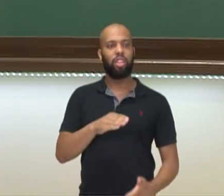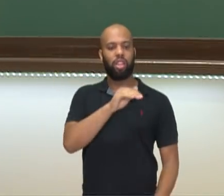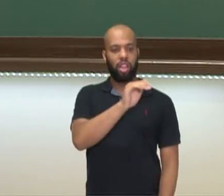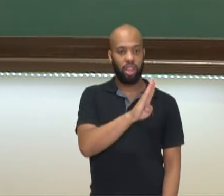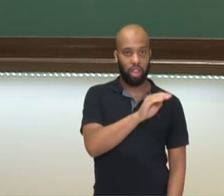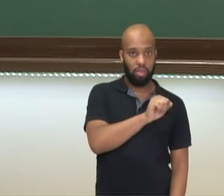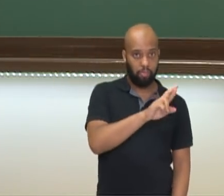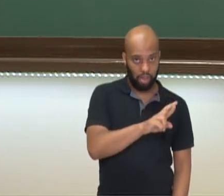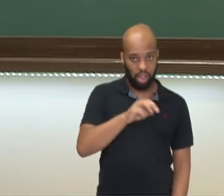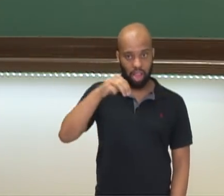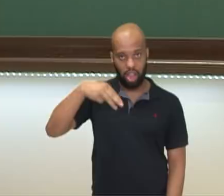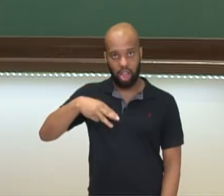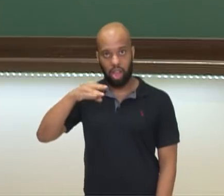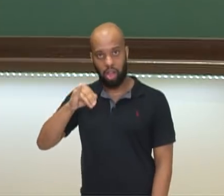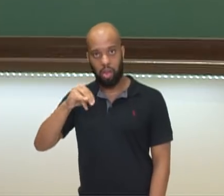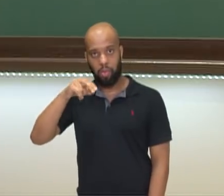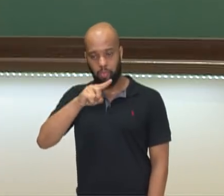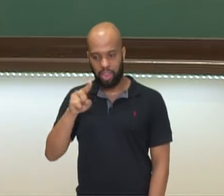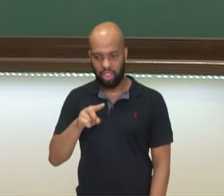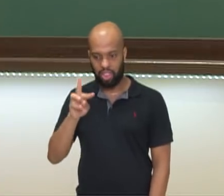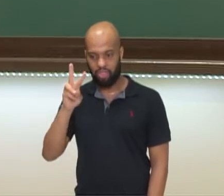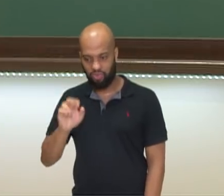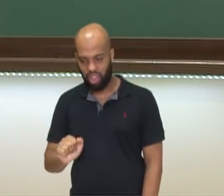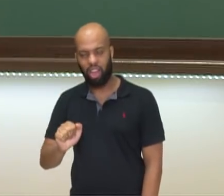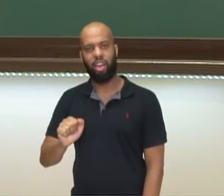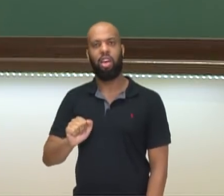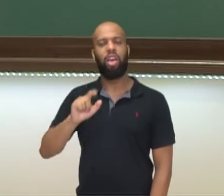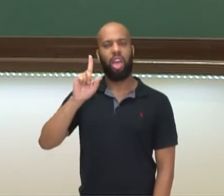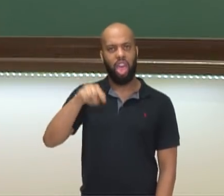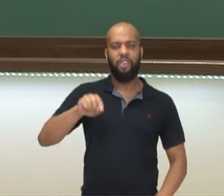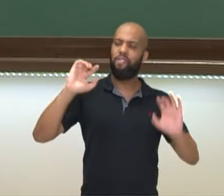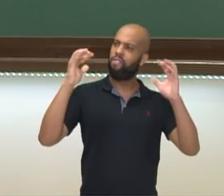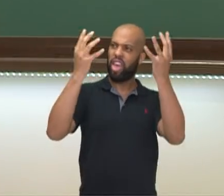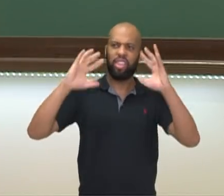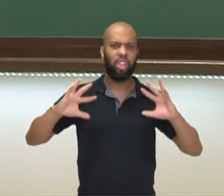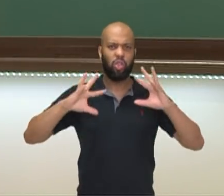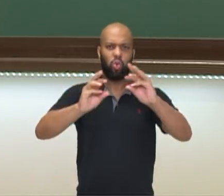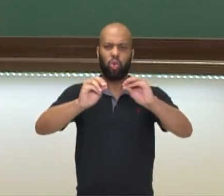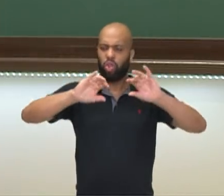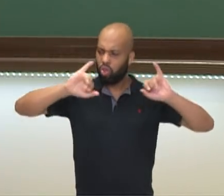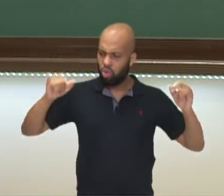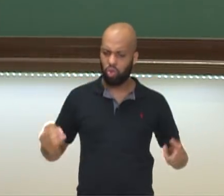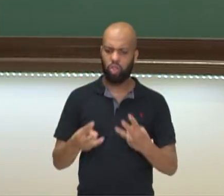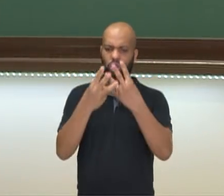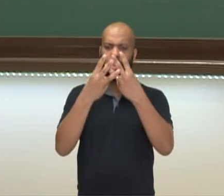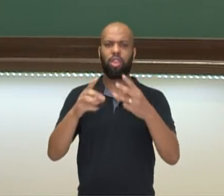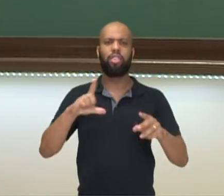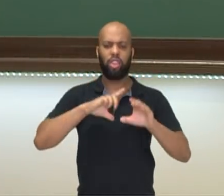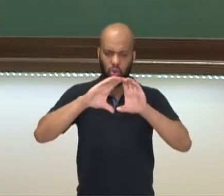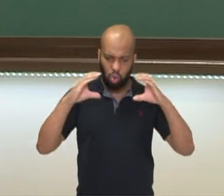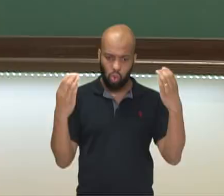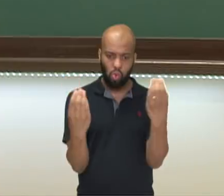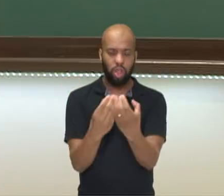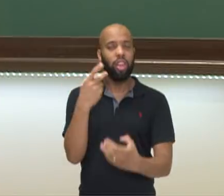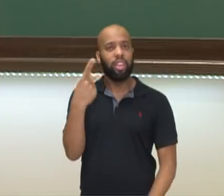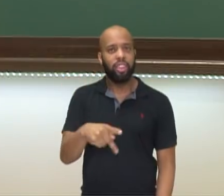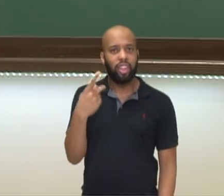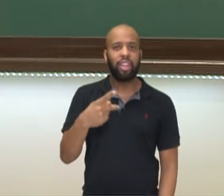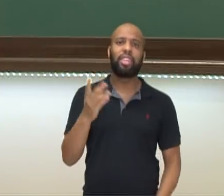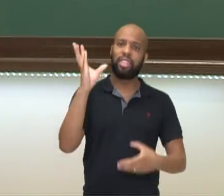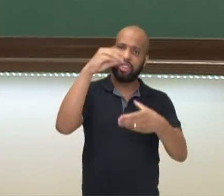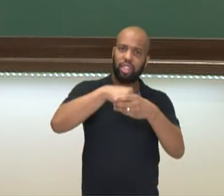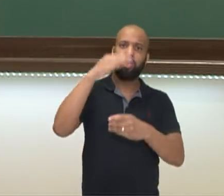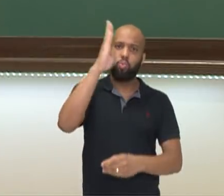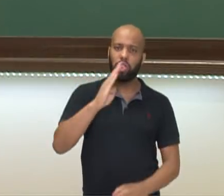também é uma grande festa, muito prestigiada por todos os judeus. No Brasil temos uma grande comunidade israelita,